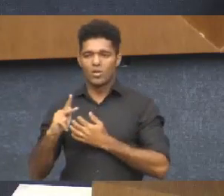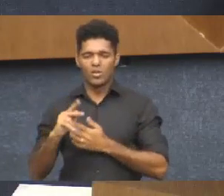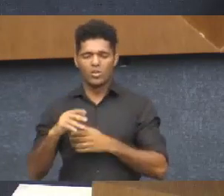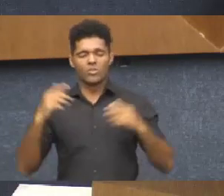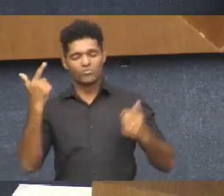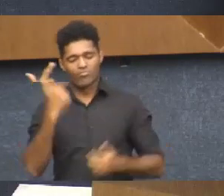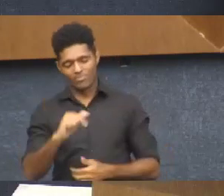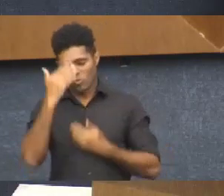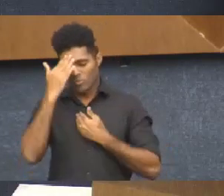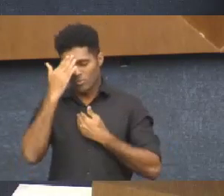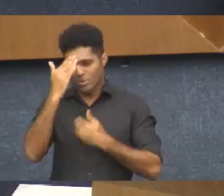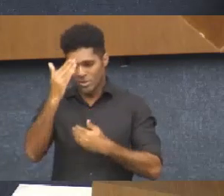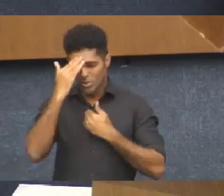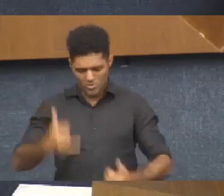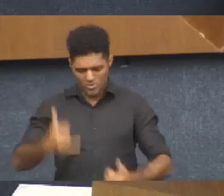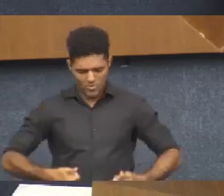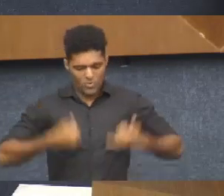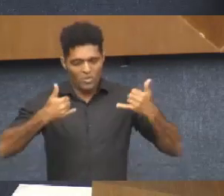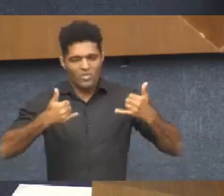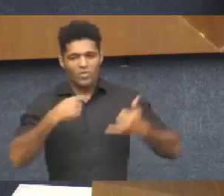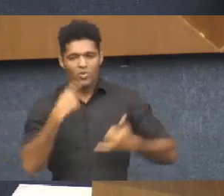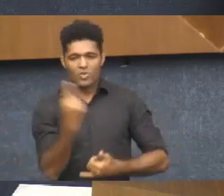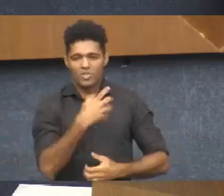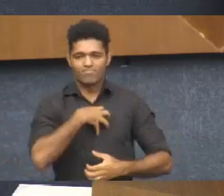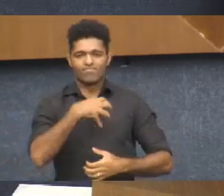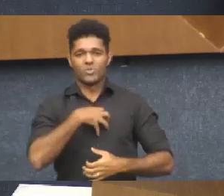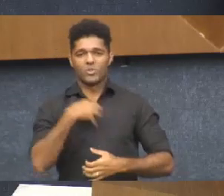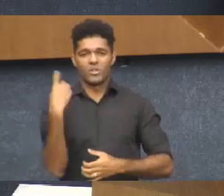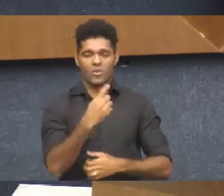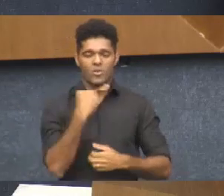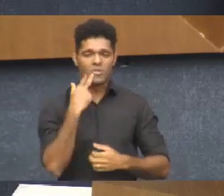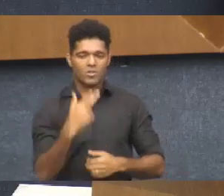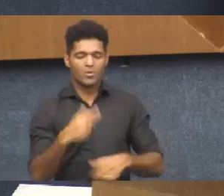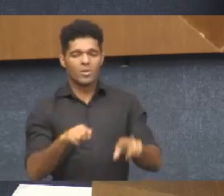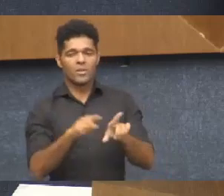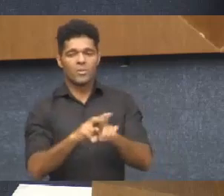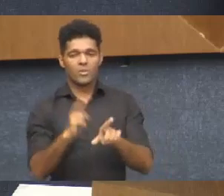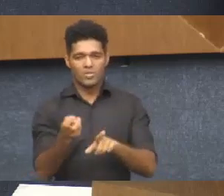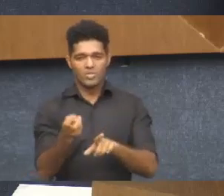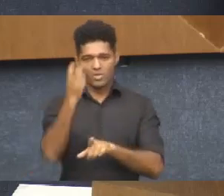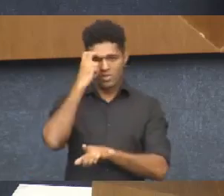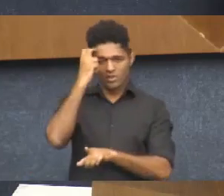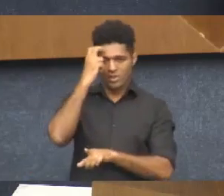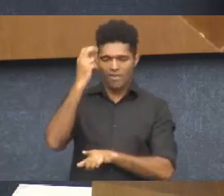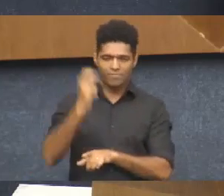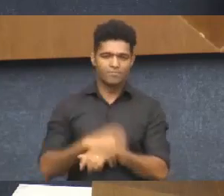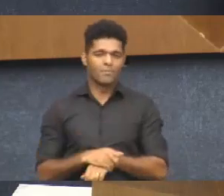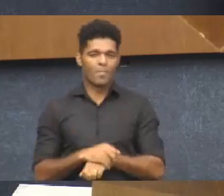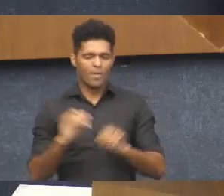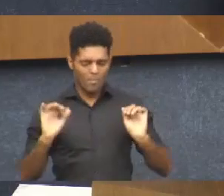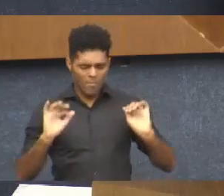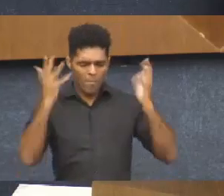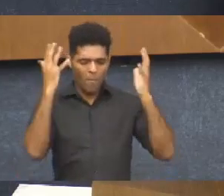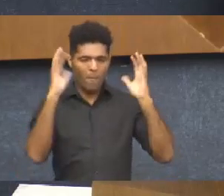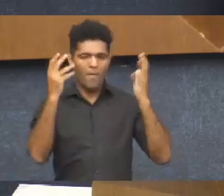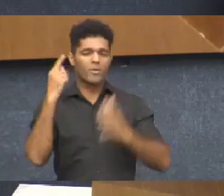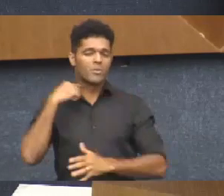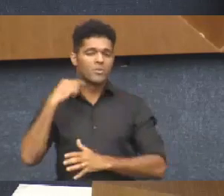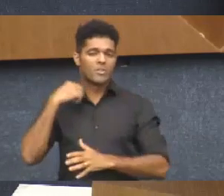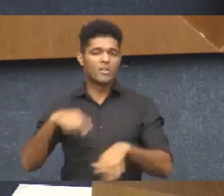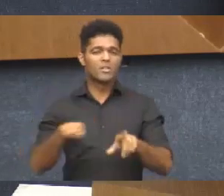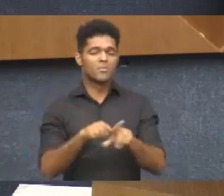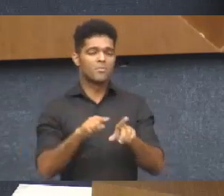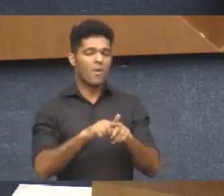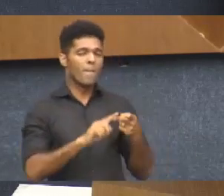língua e da nossa cultura. Viva Minas Gerais, viva BH, viva o humor, viva